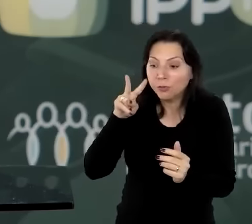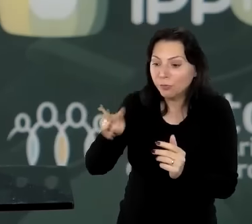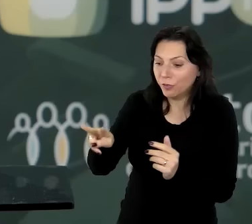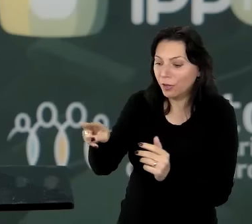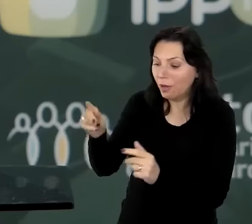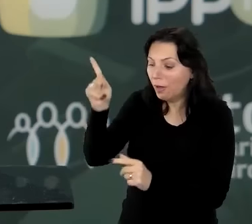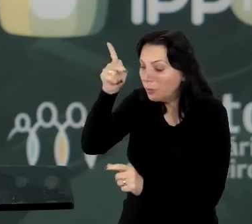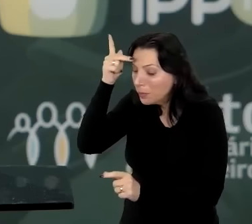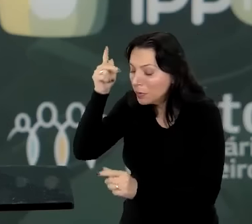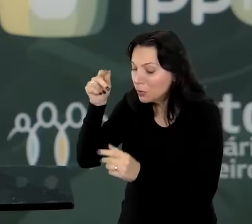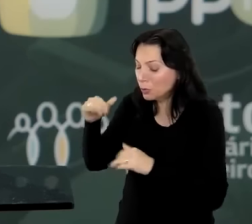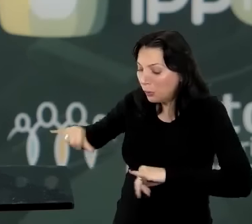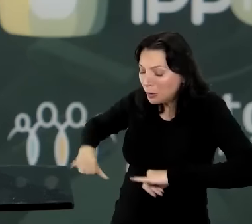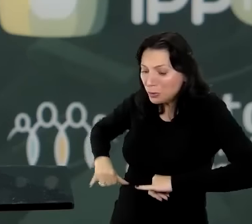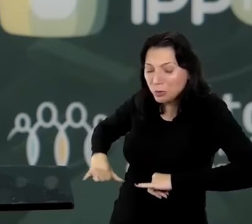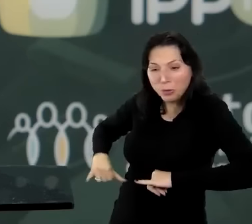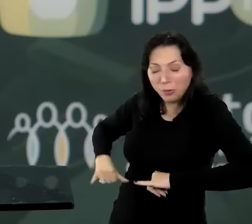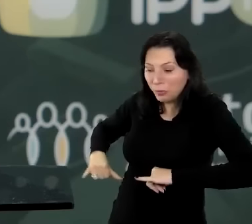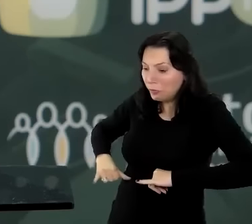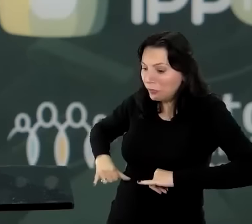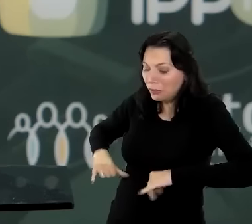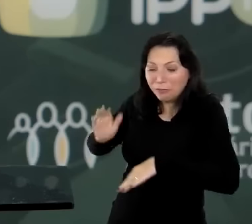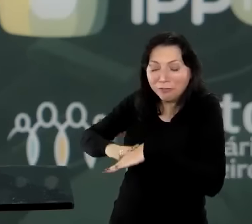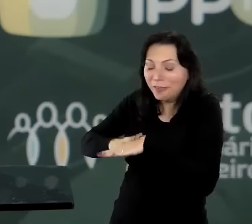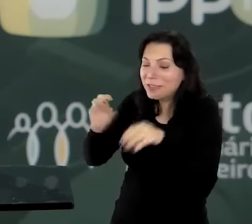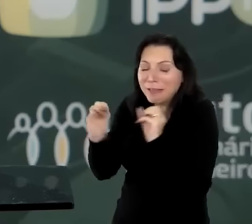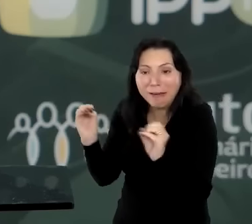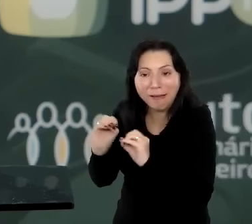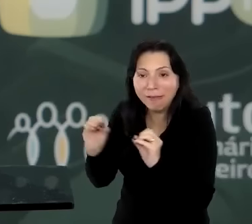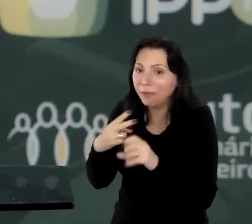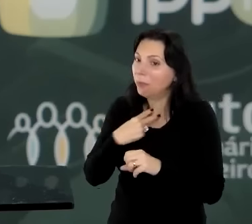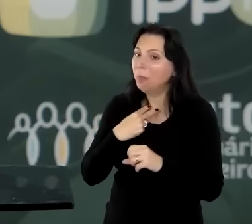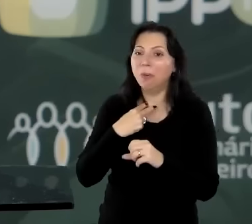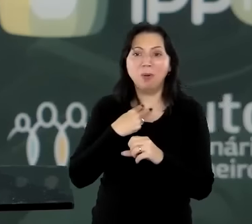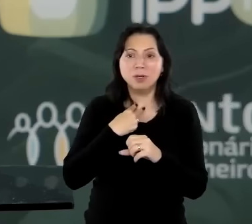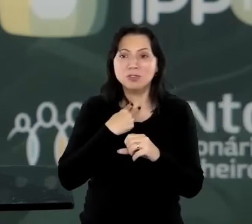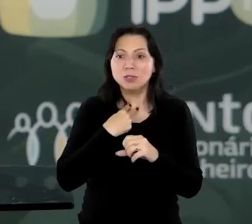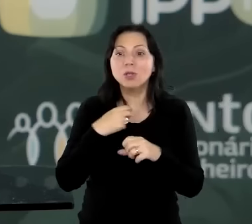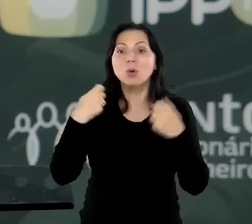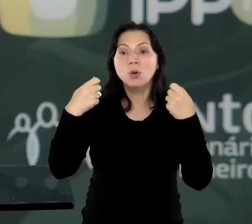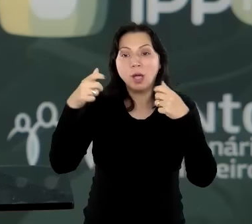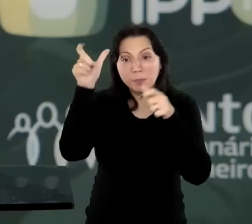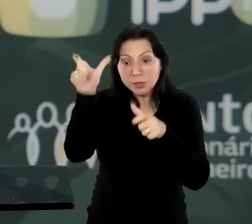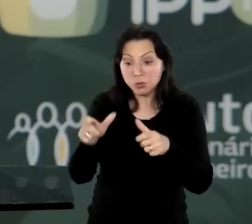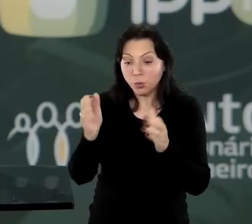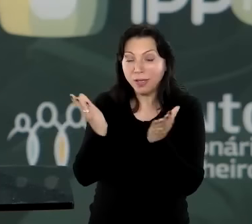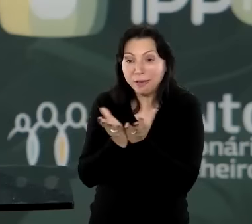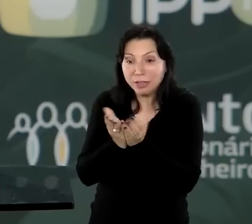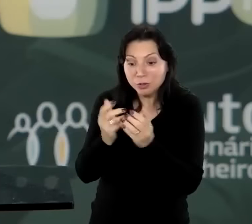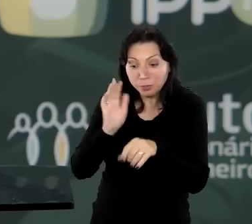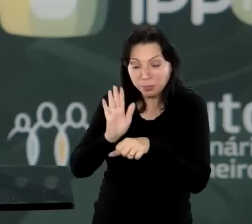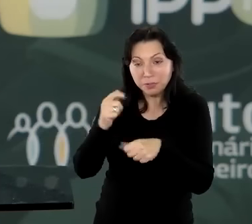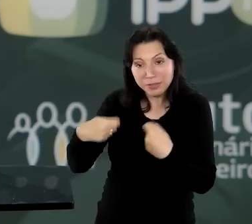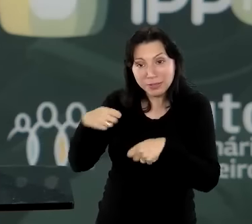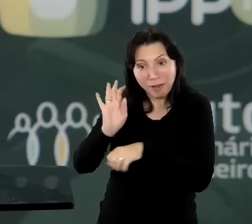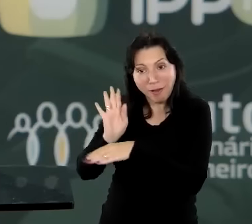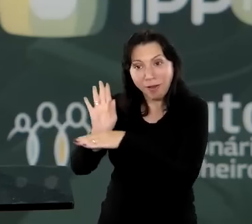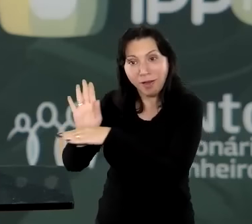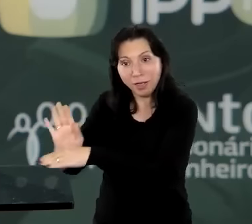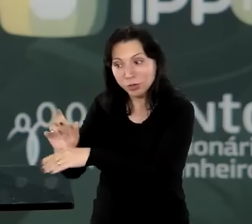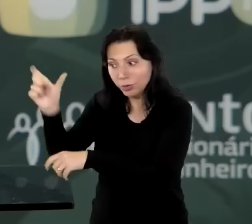e não estende a mão, e não abre o lar, não abre a casa, não abre o bolso para socorrer. Então, segundo